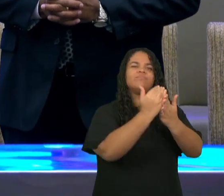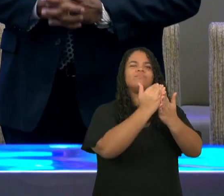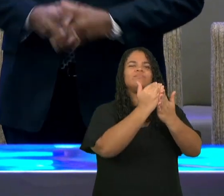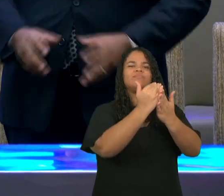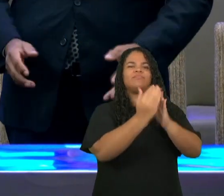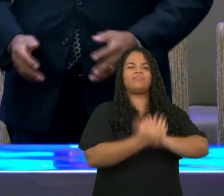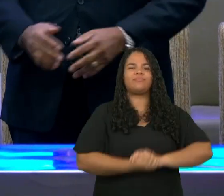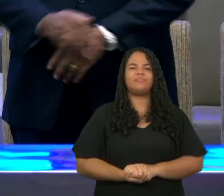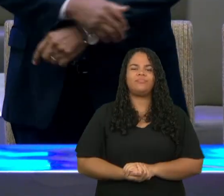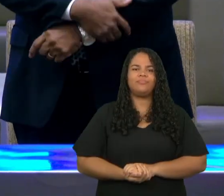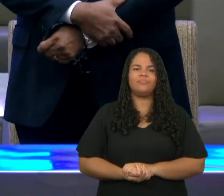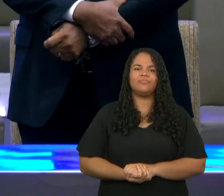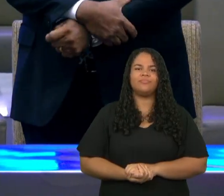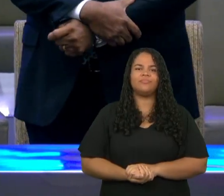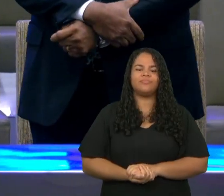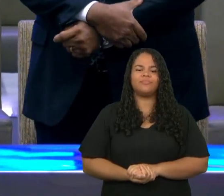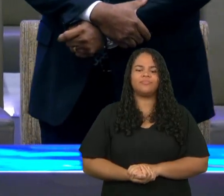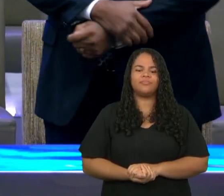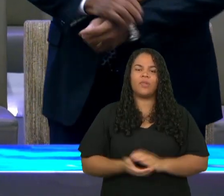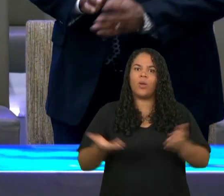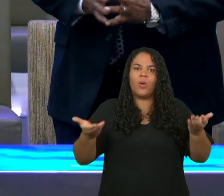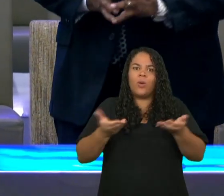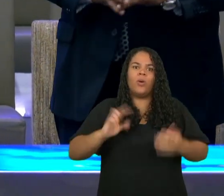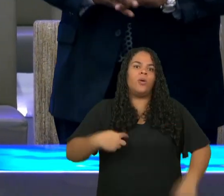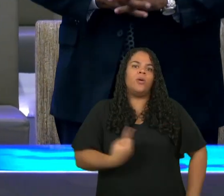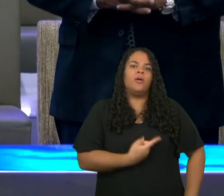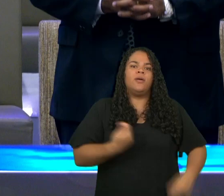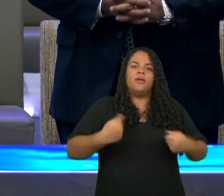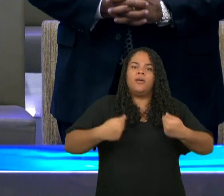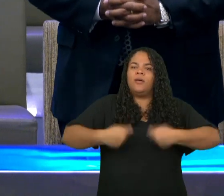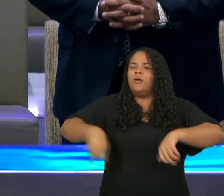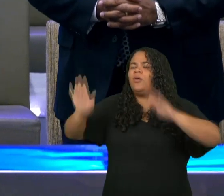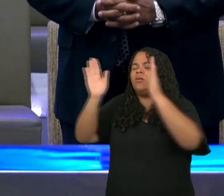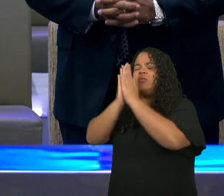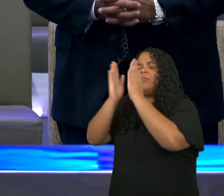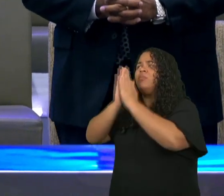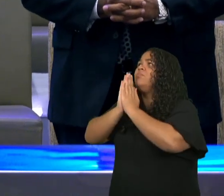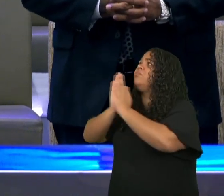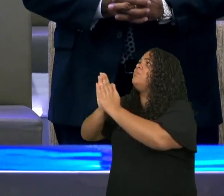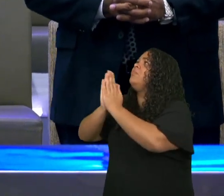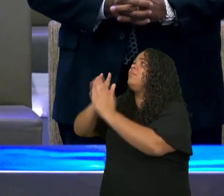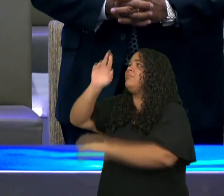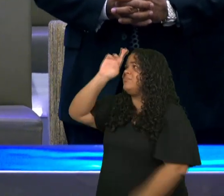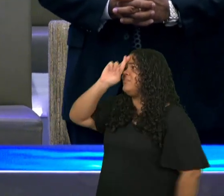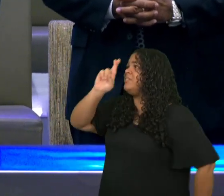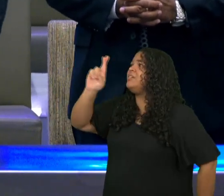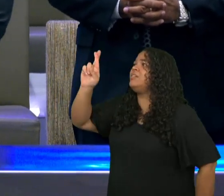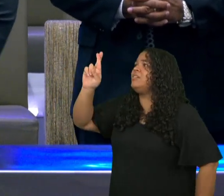Então hoje é noite de clamar e dizer: me faz te amar, Senhor.